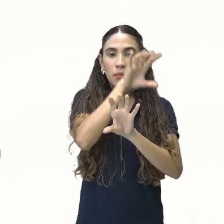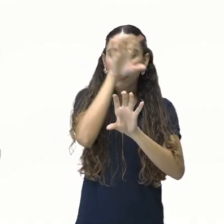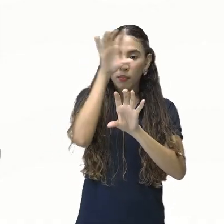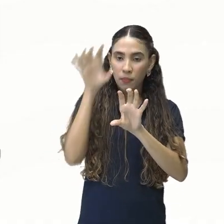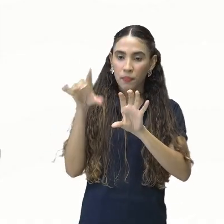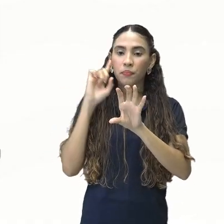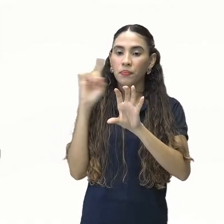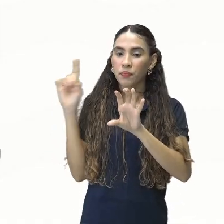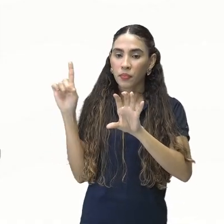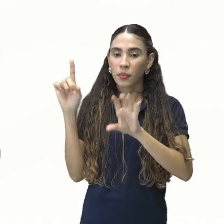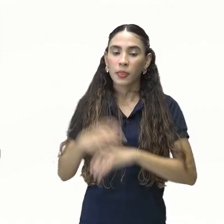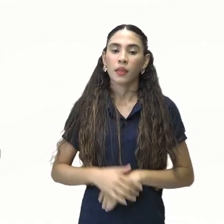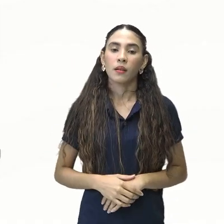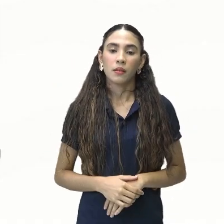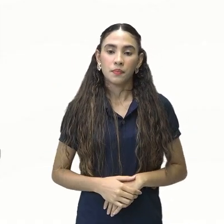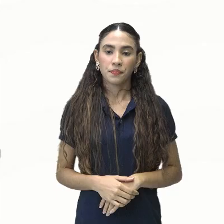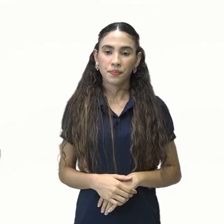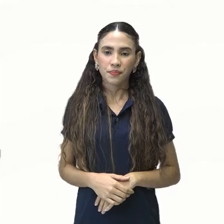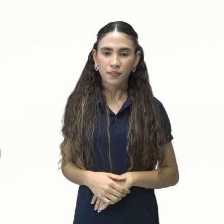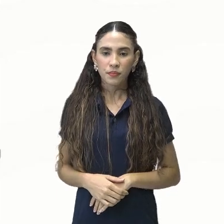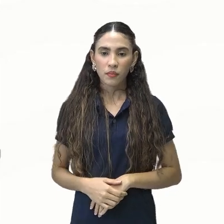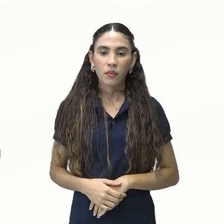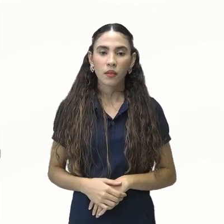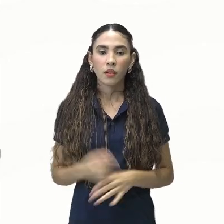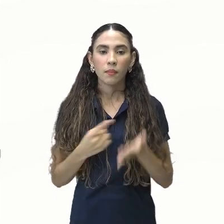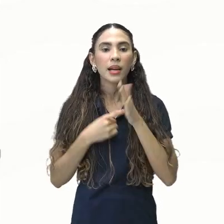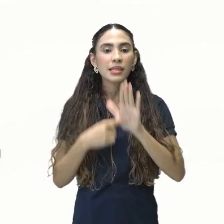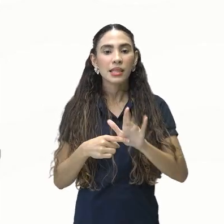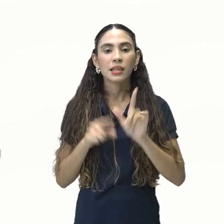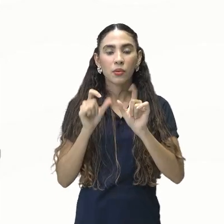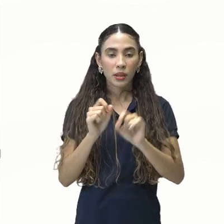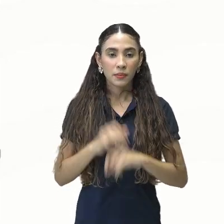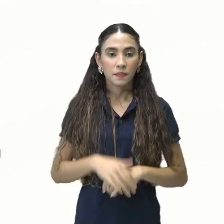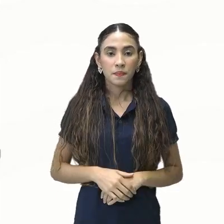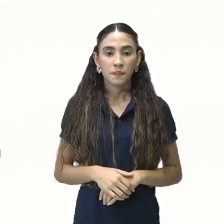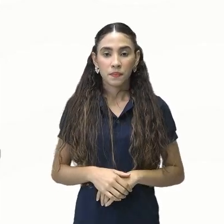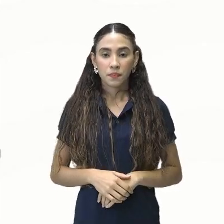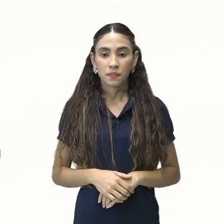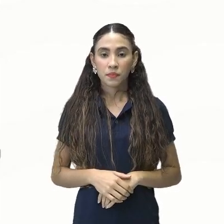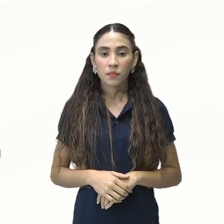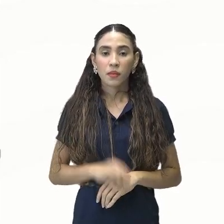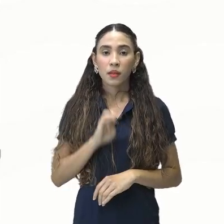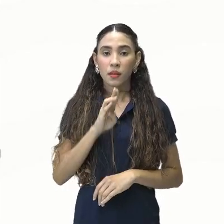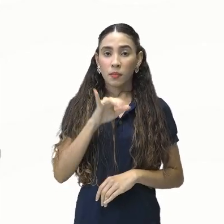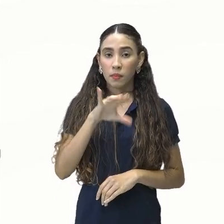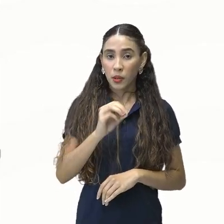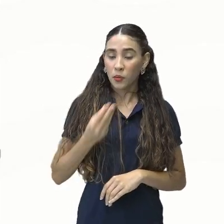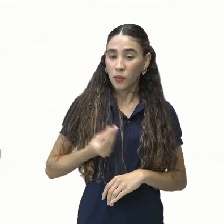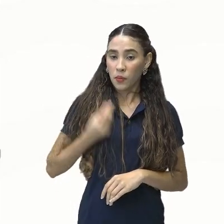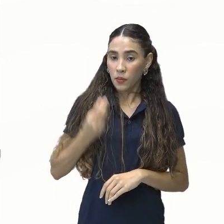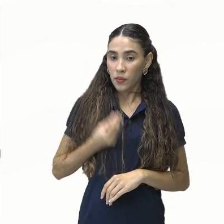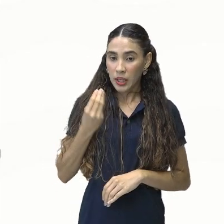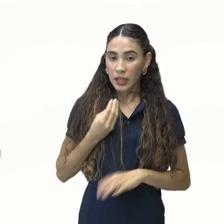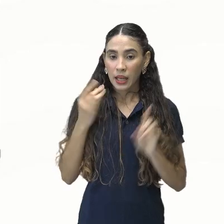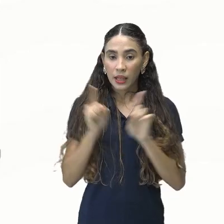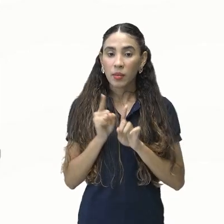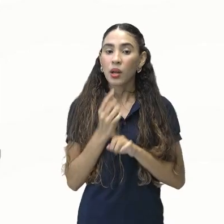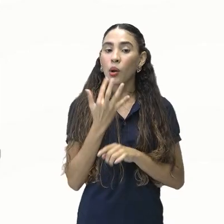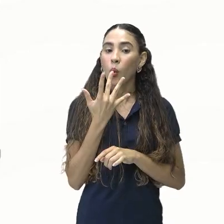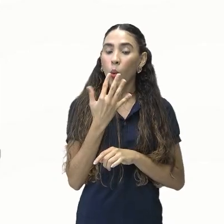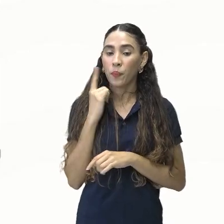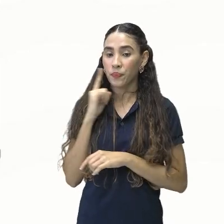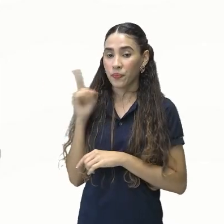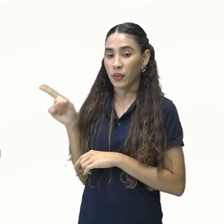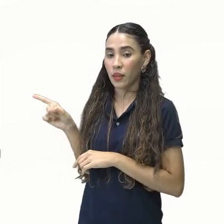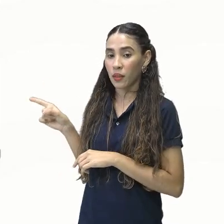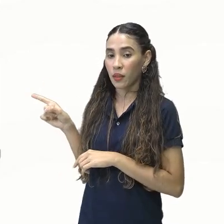né? Uma escala que mostra para a gente, né, essa biodiversidade aí em cores, tá?